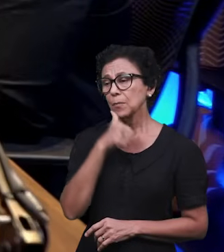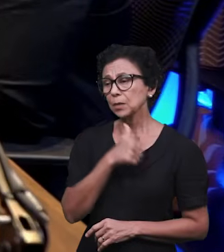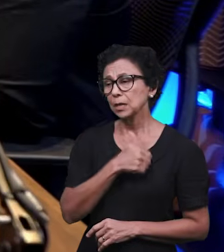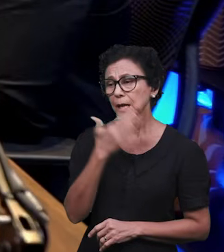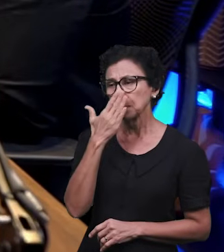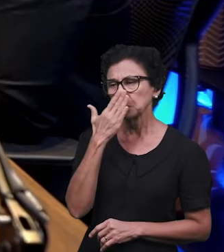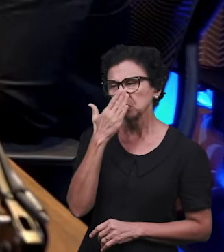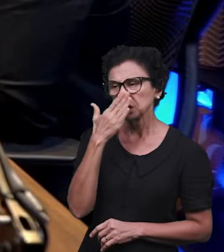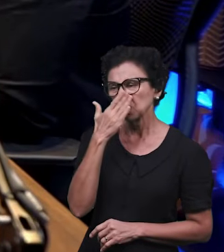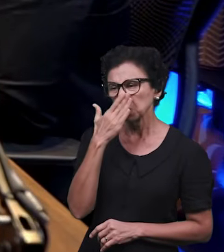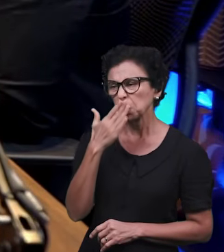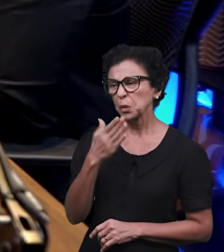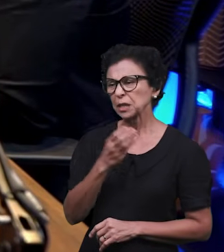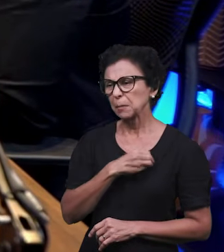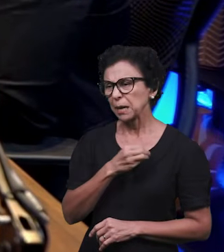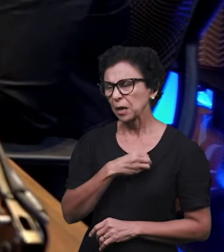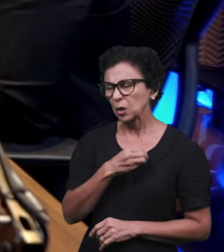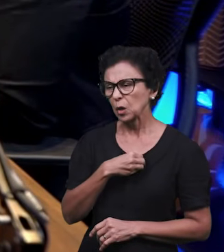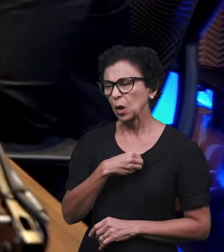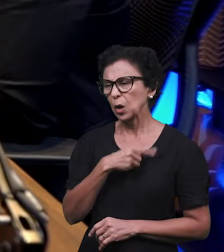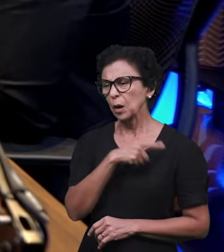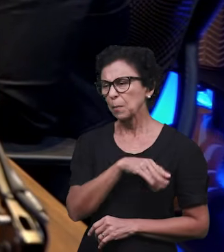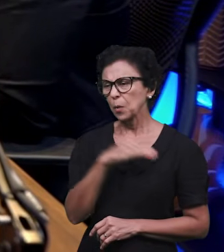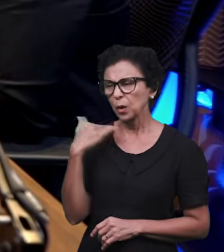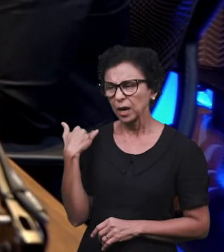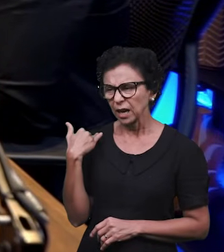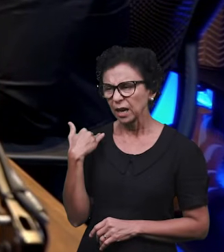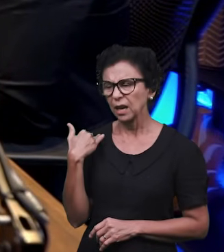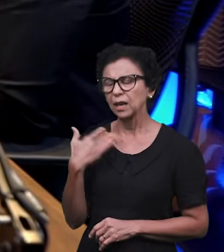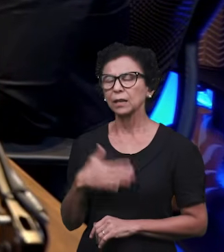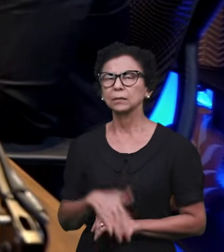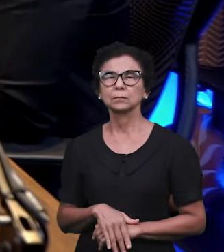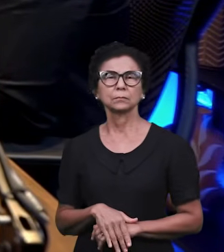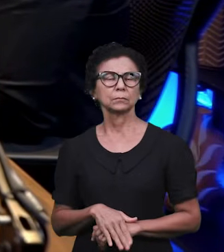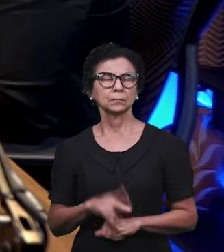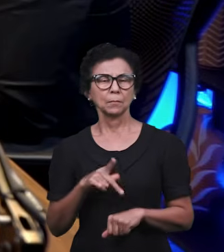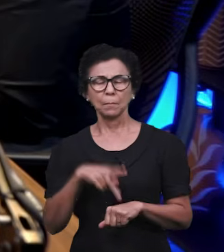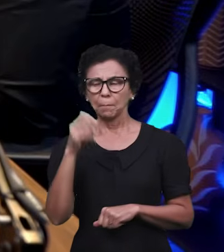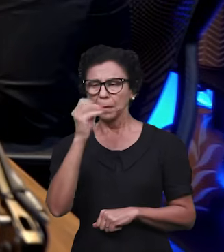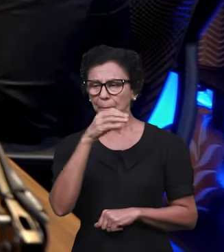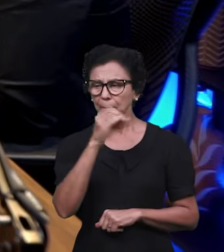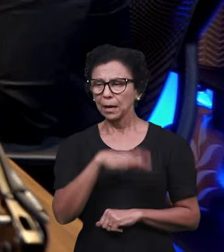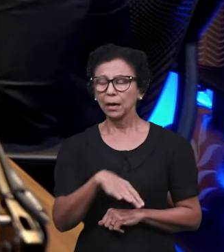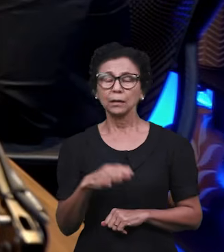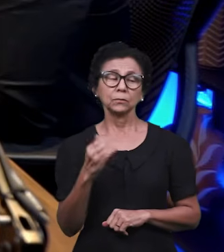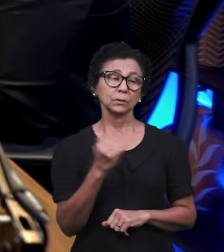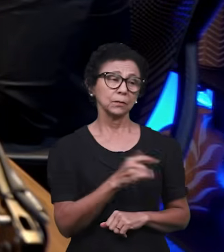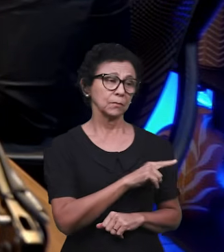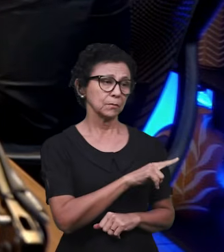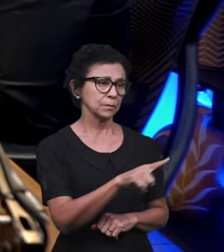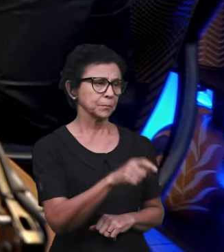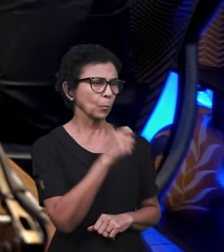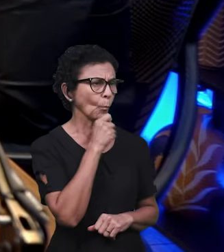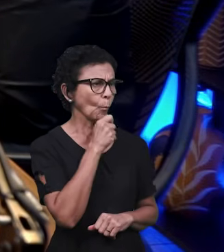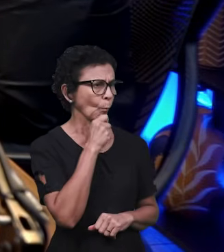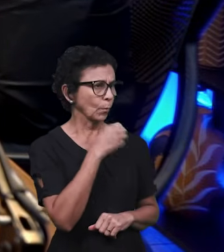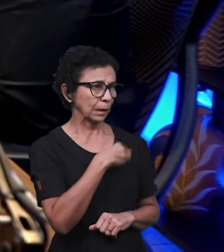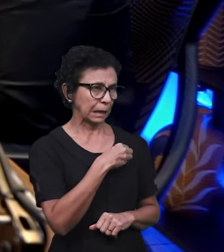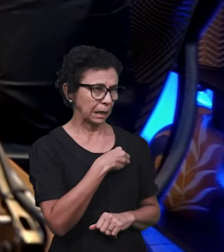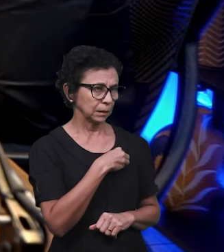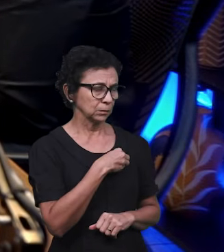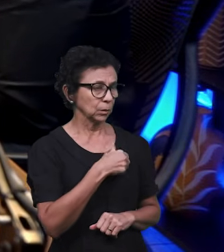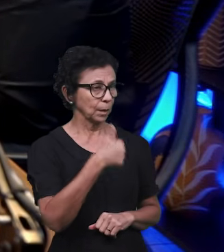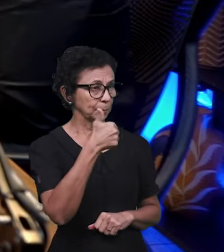de apedrejar. E ele sempre dizia uma palavra maravilhosa, né? Ó, quem não tem pecado, atira a primeira pedra. Então, dentro